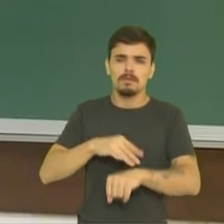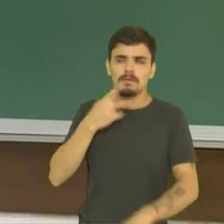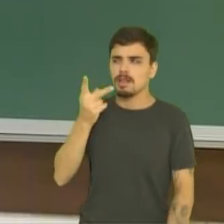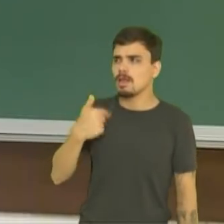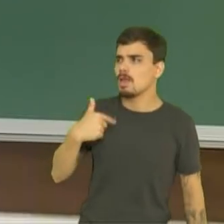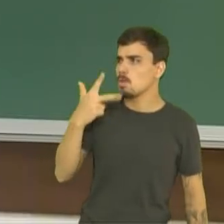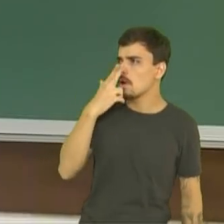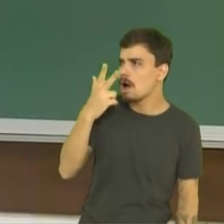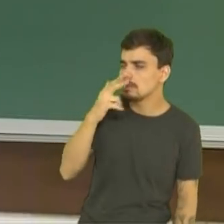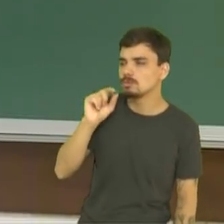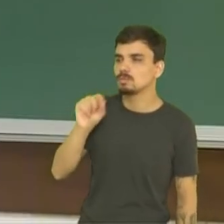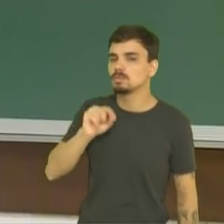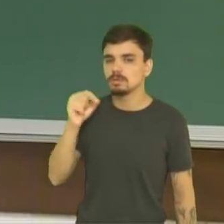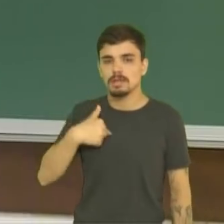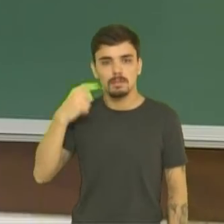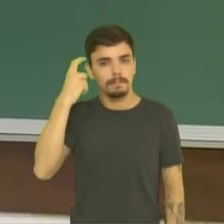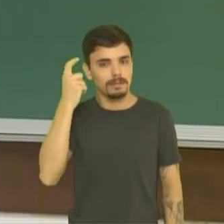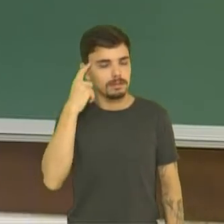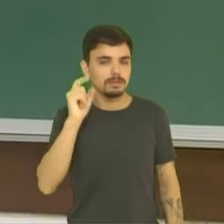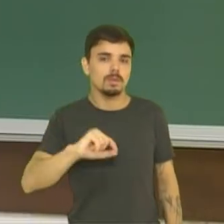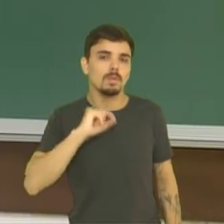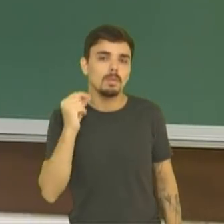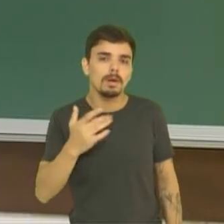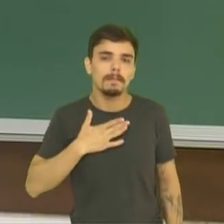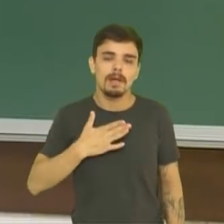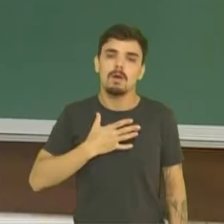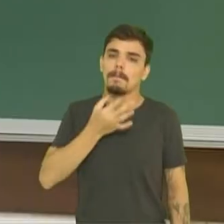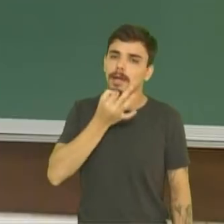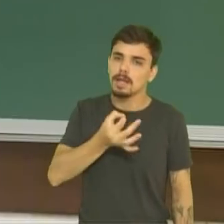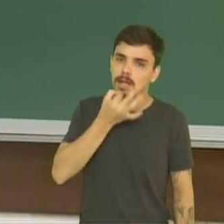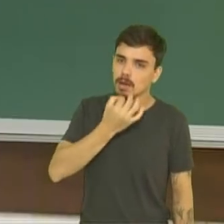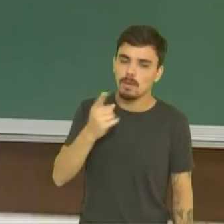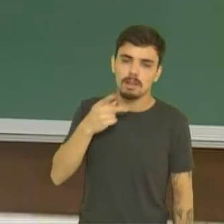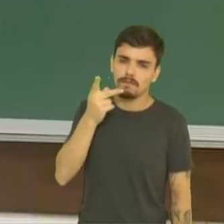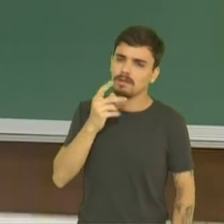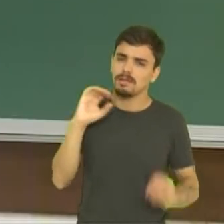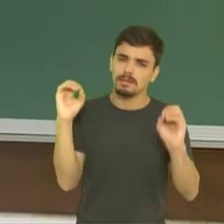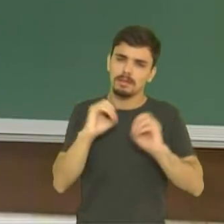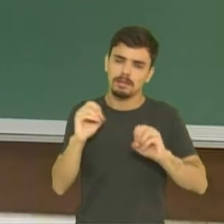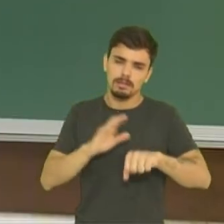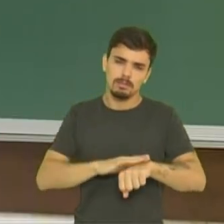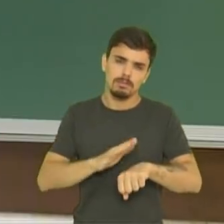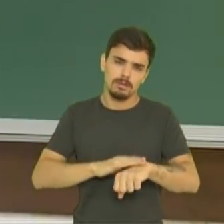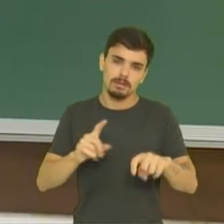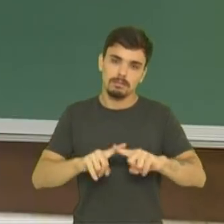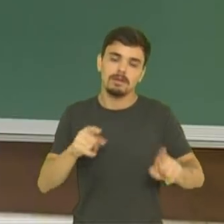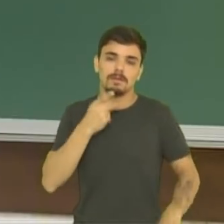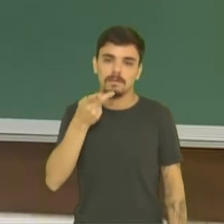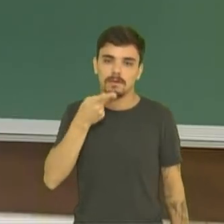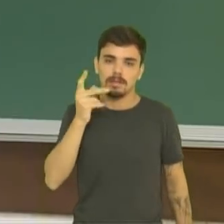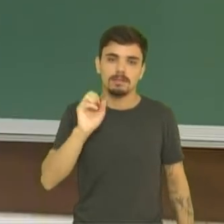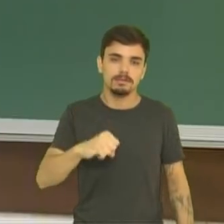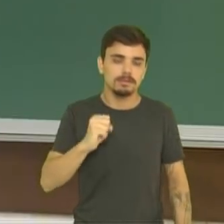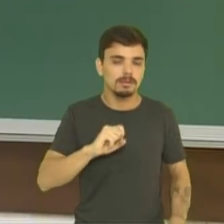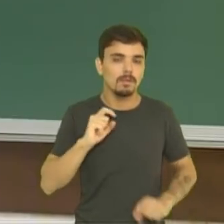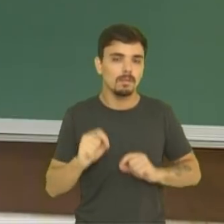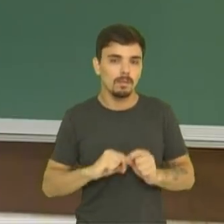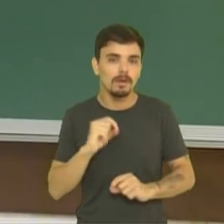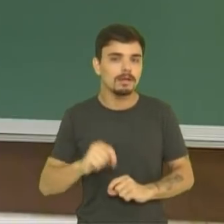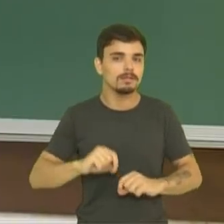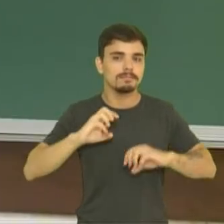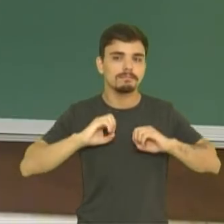acho que, eu penso que, na minha opinião. Ela em nenhum momento diz, mas ela fala sim que